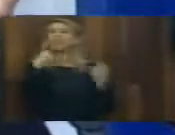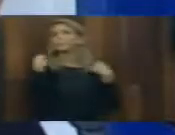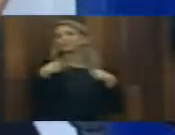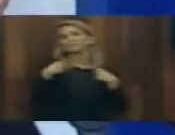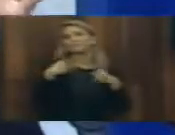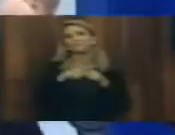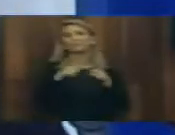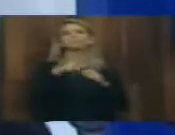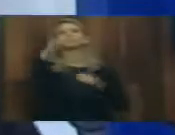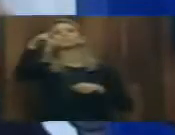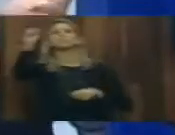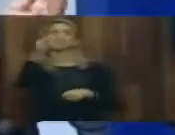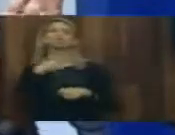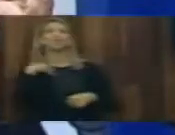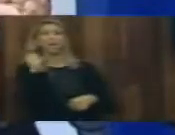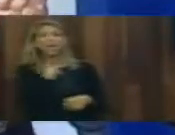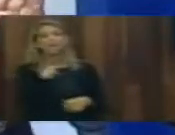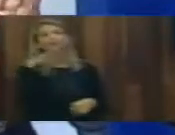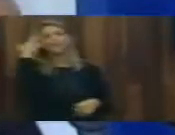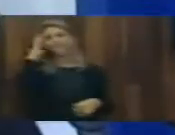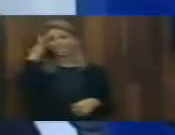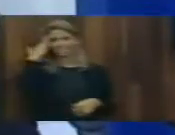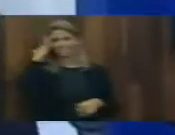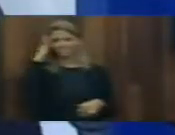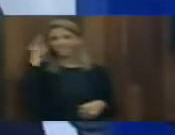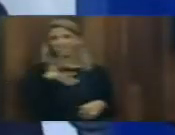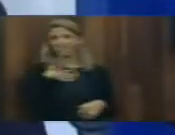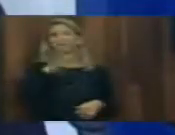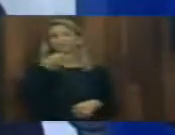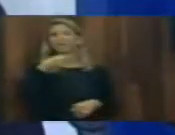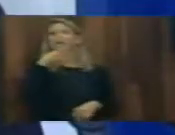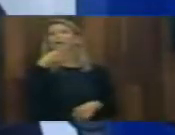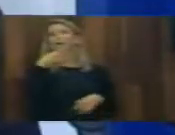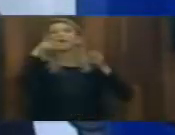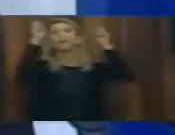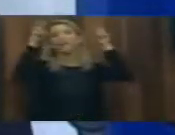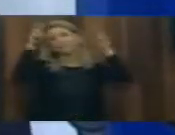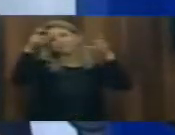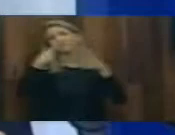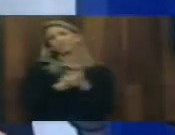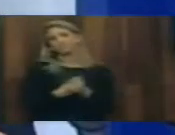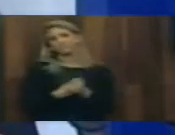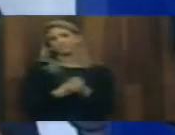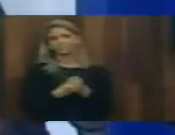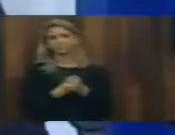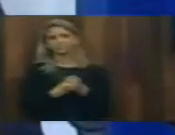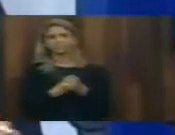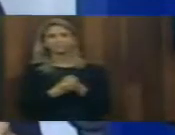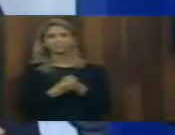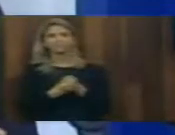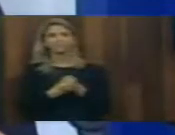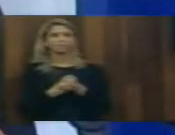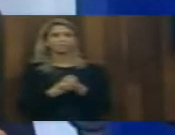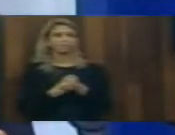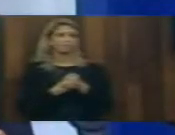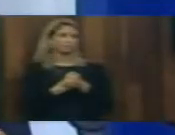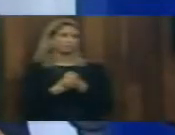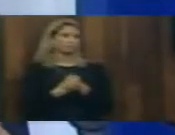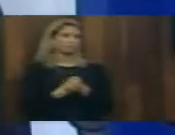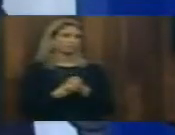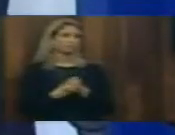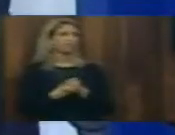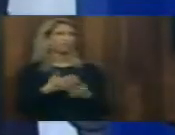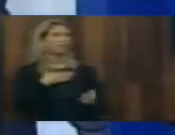quando a gente sabe que um pingo é uma letra, né, a gente sabe quando a pessoa está se reportando a nós, né? E